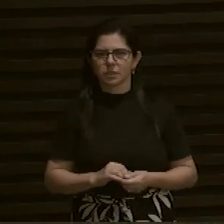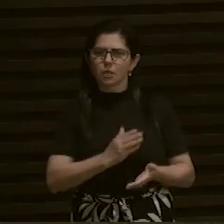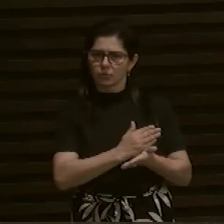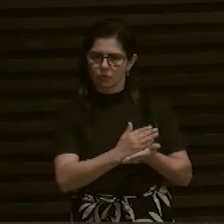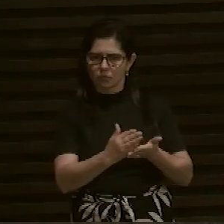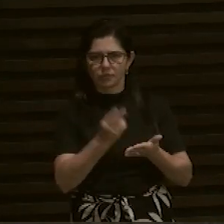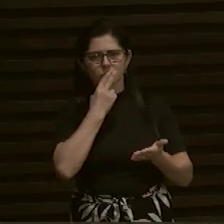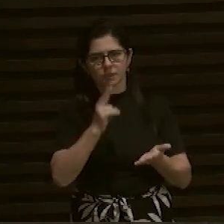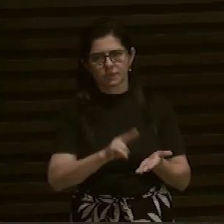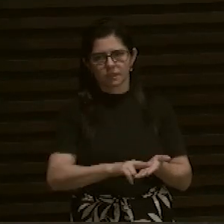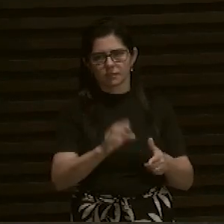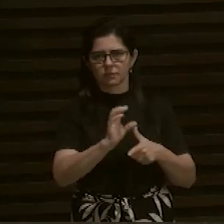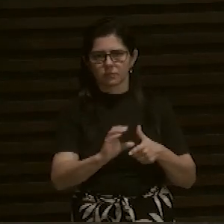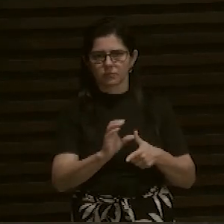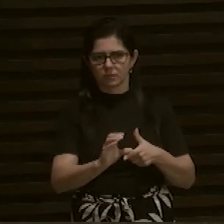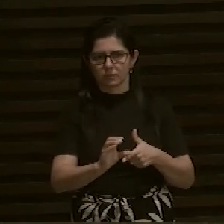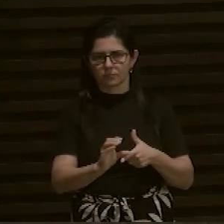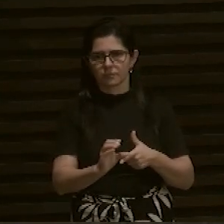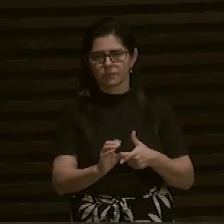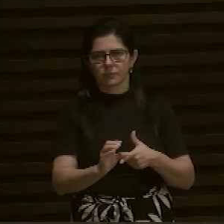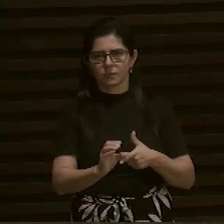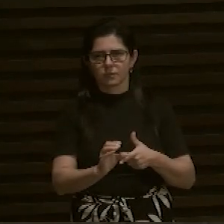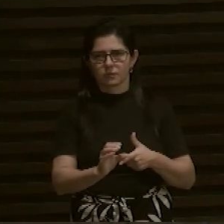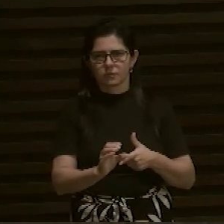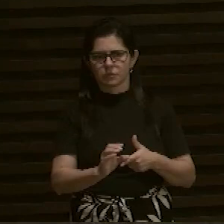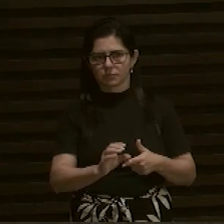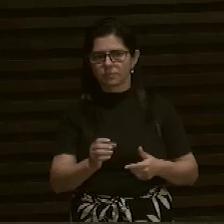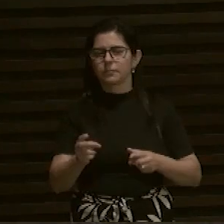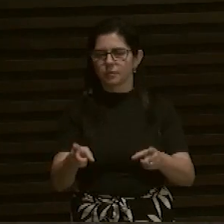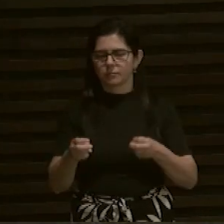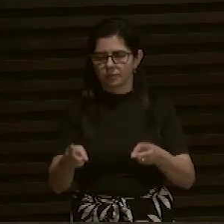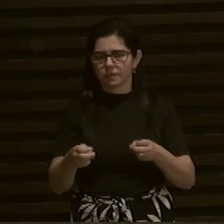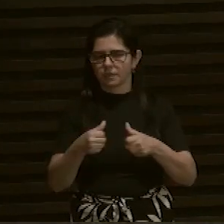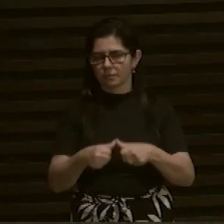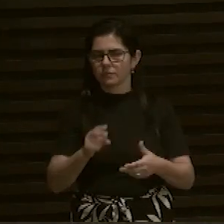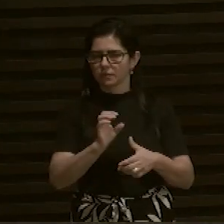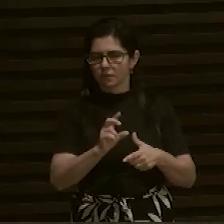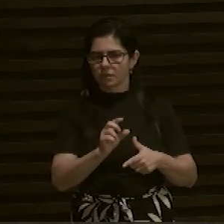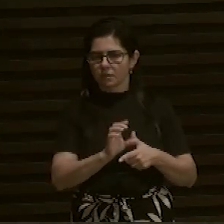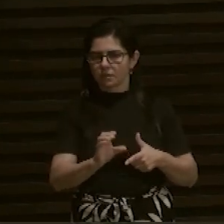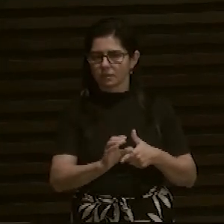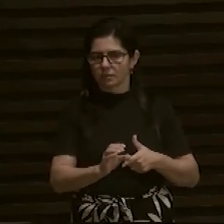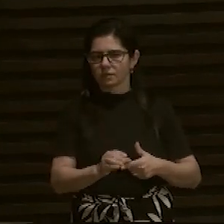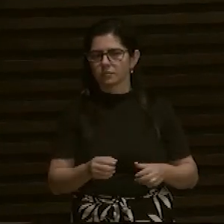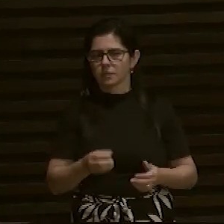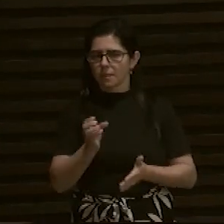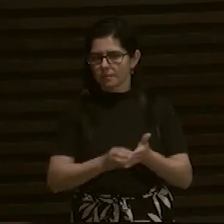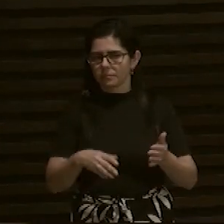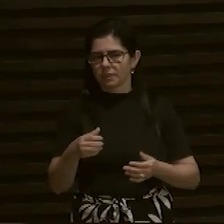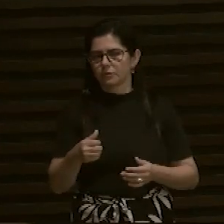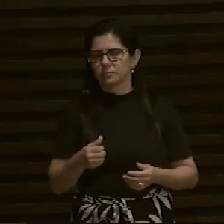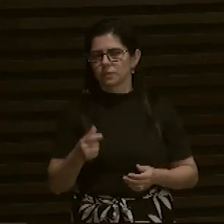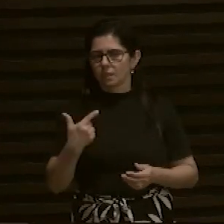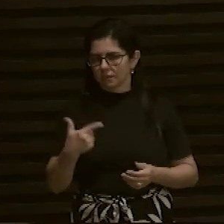da carta aos Coríntios, a gente vai perceber essas questões acontecendo. No primeiro capítulo e no segundo, a gente vê que eles estavam, de fato,